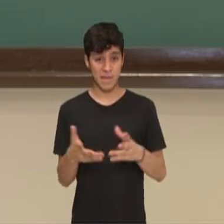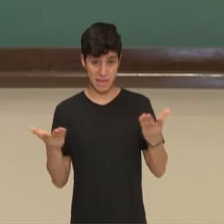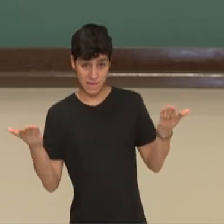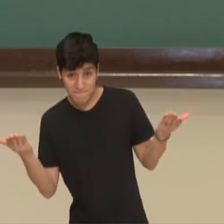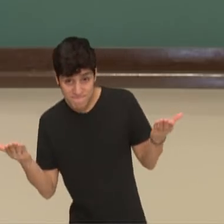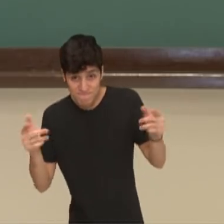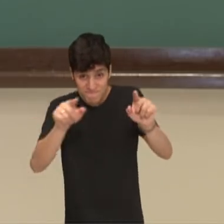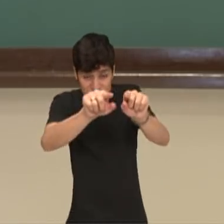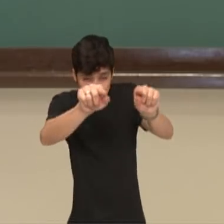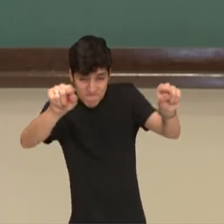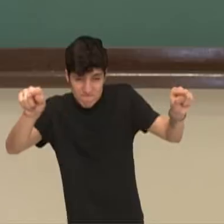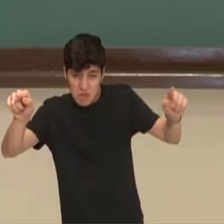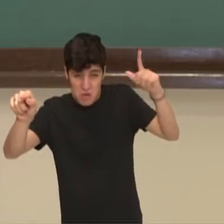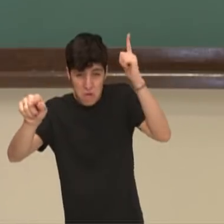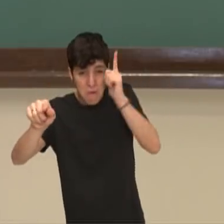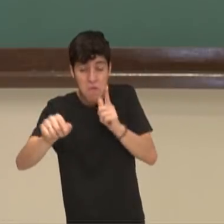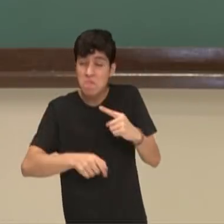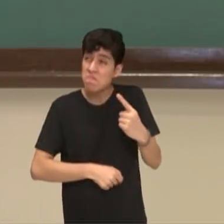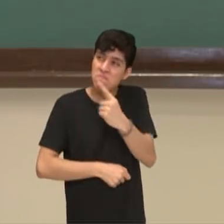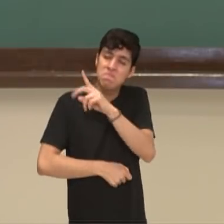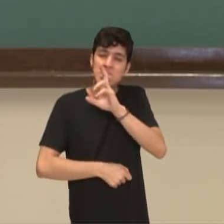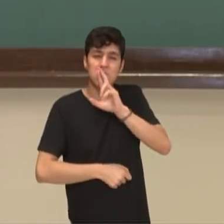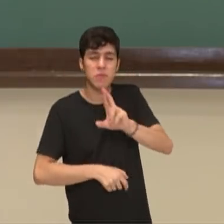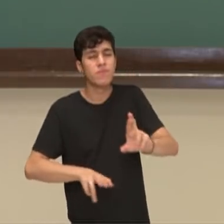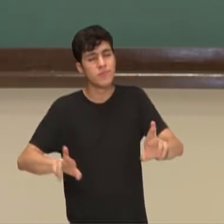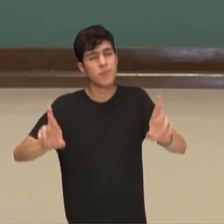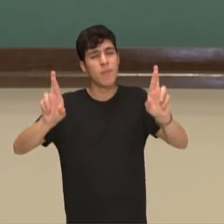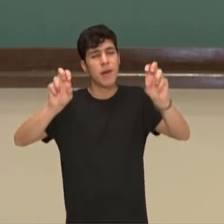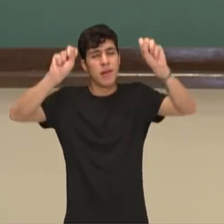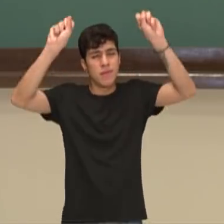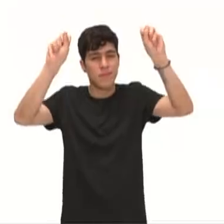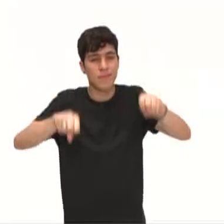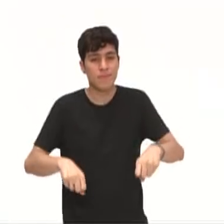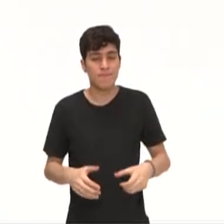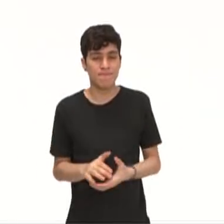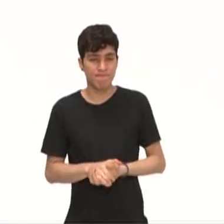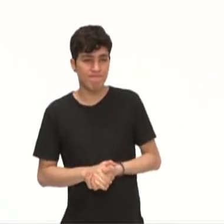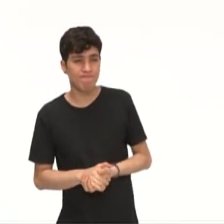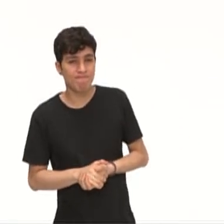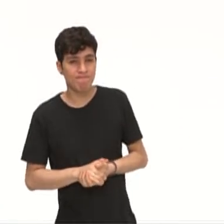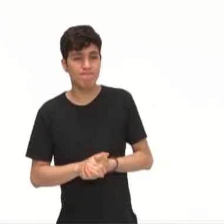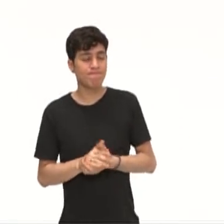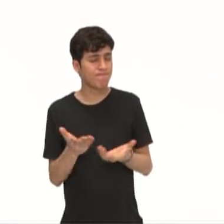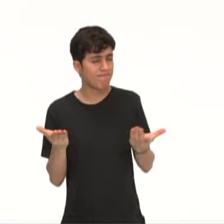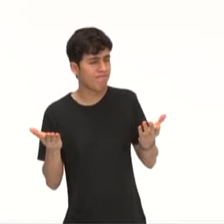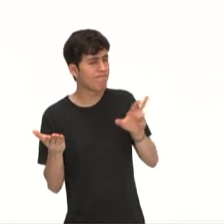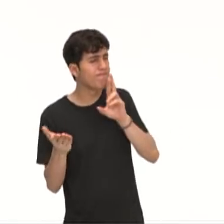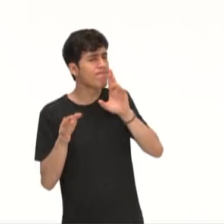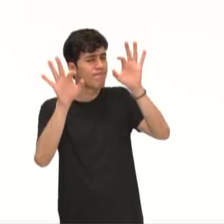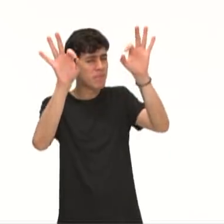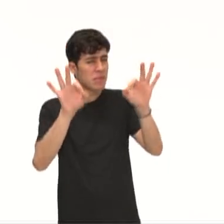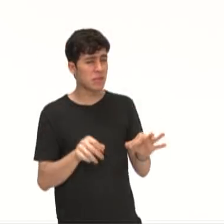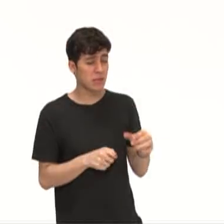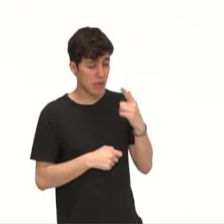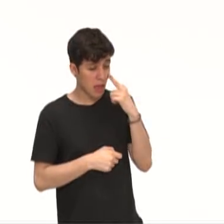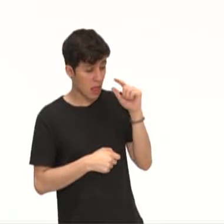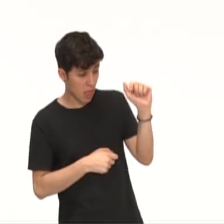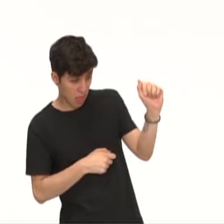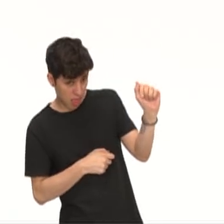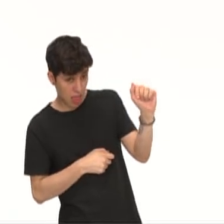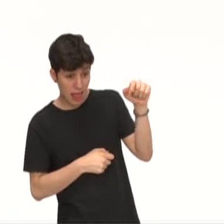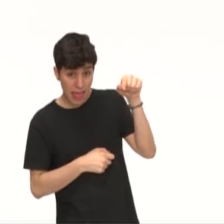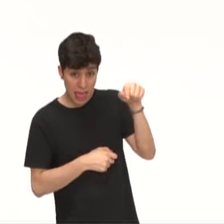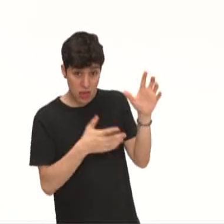E aí, meus queridos, conseguiram responder? Espero que sim. Vou dar a resposta aqui para vocês, ó. A resposta correta é a alternativa A. Eles